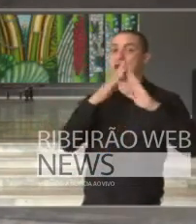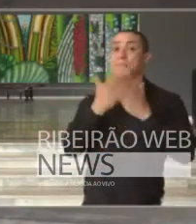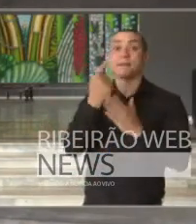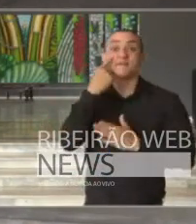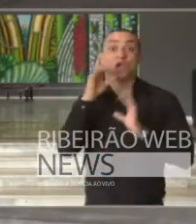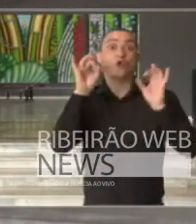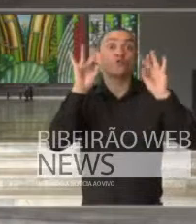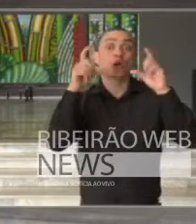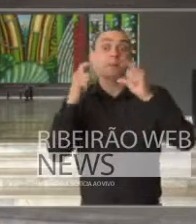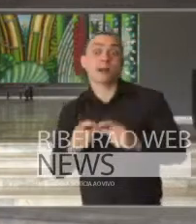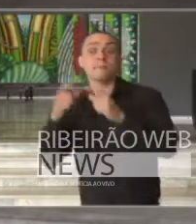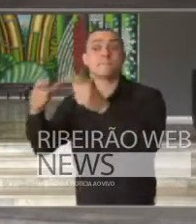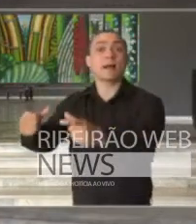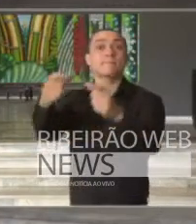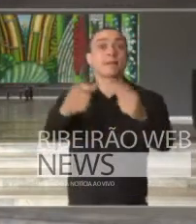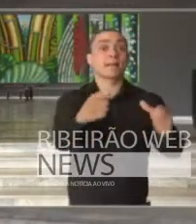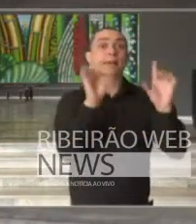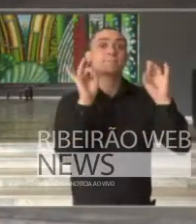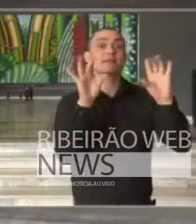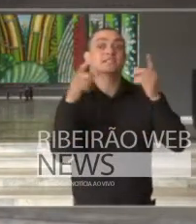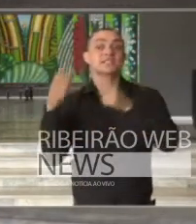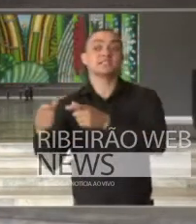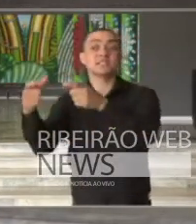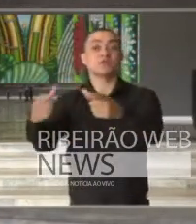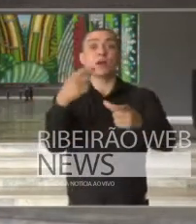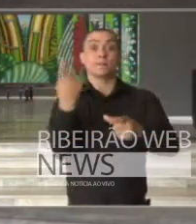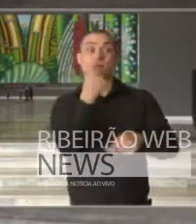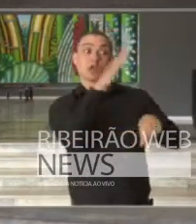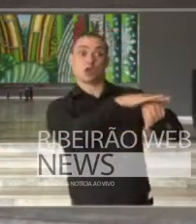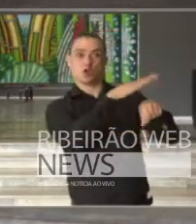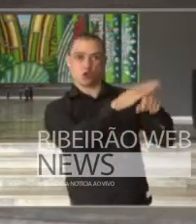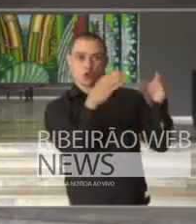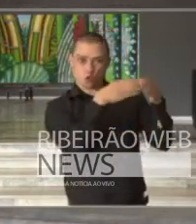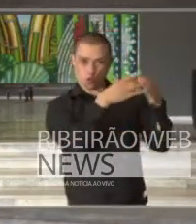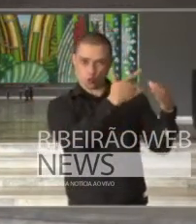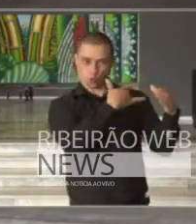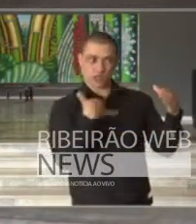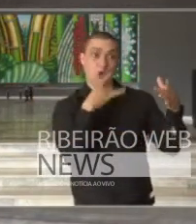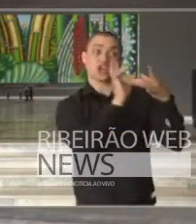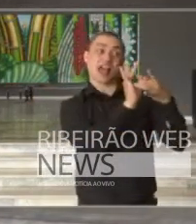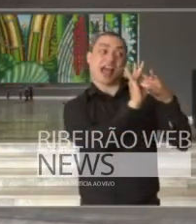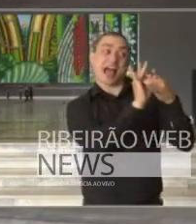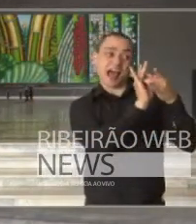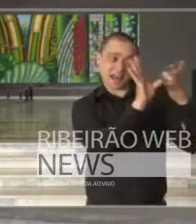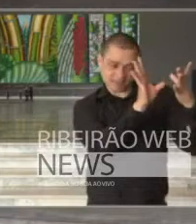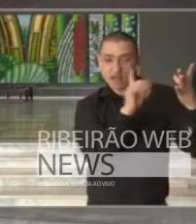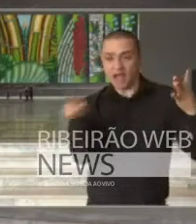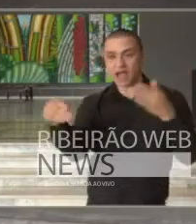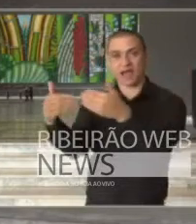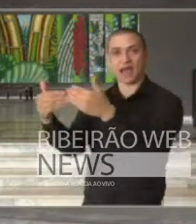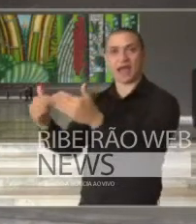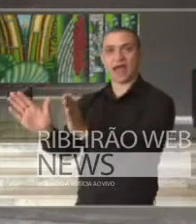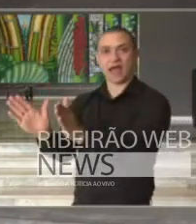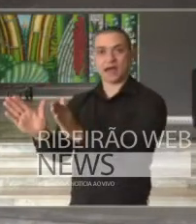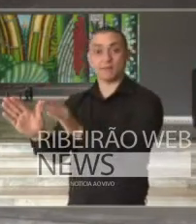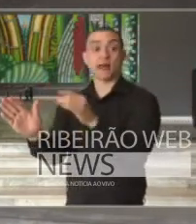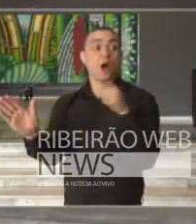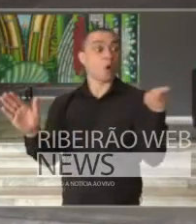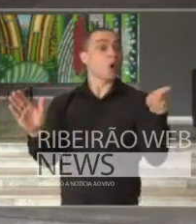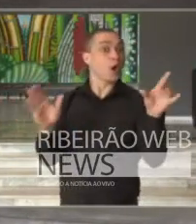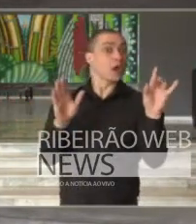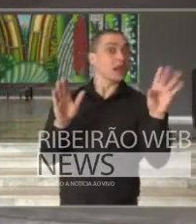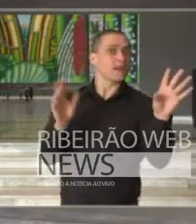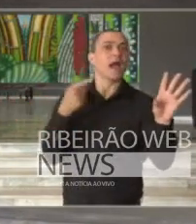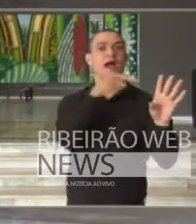regiões específicas autorizadas pelo Comitê de Contingência e pela Secretaria de Saúde. Quando